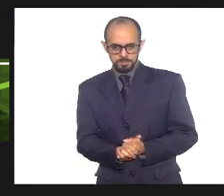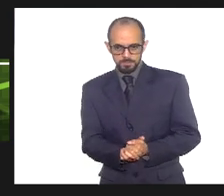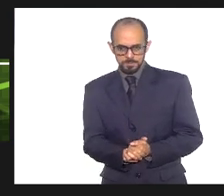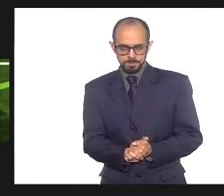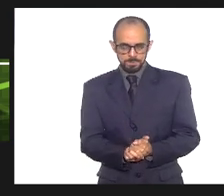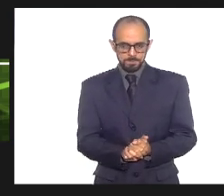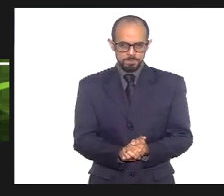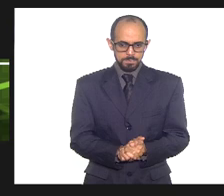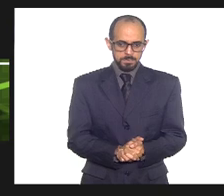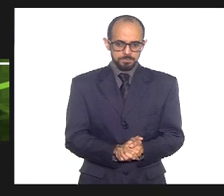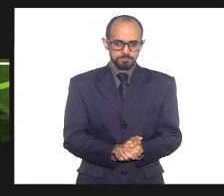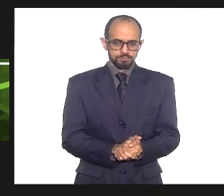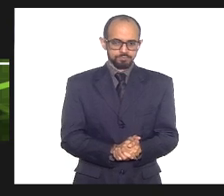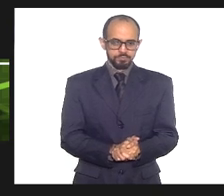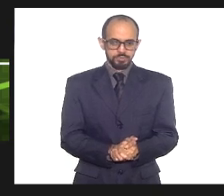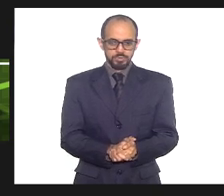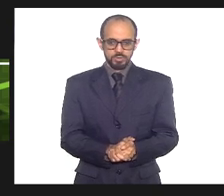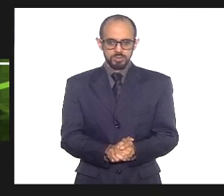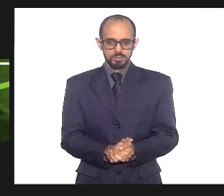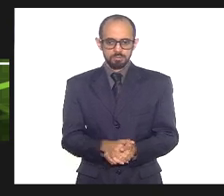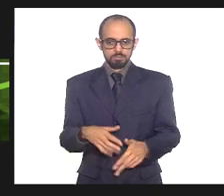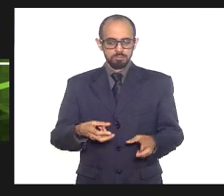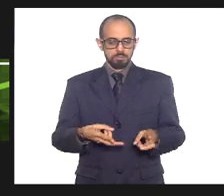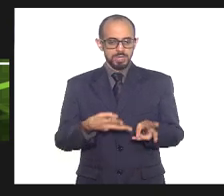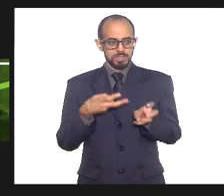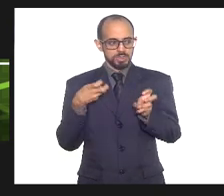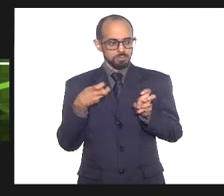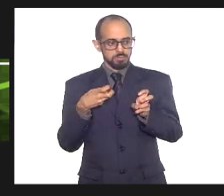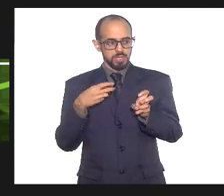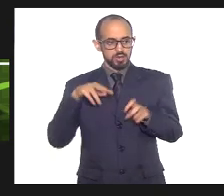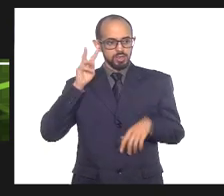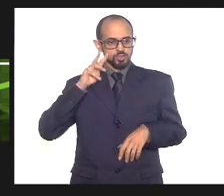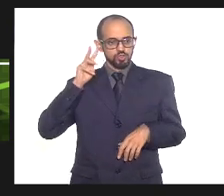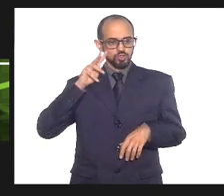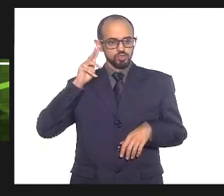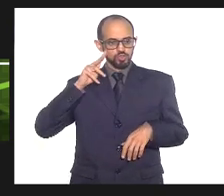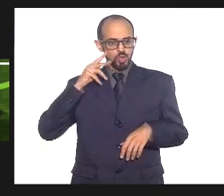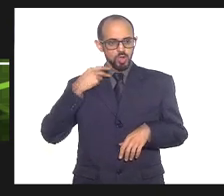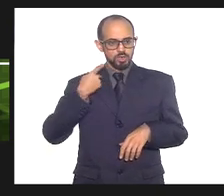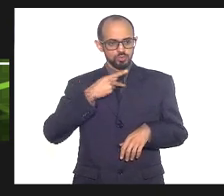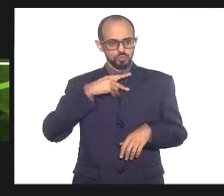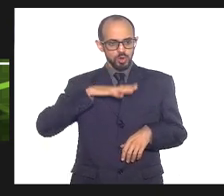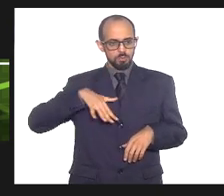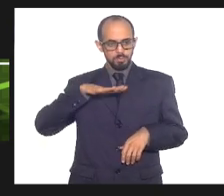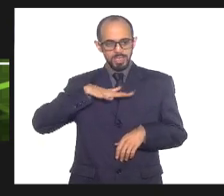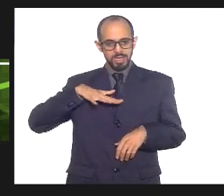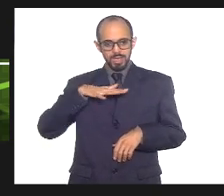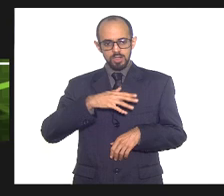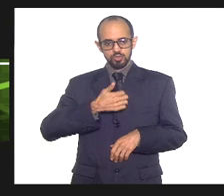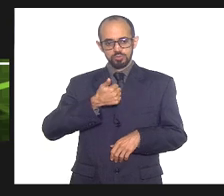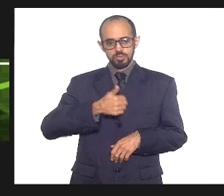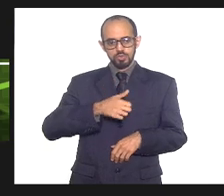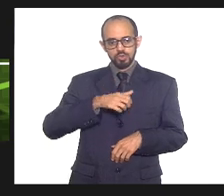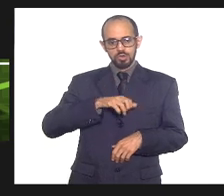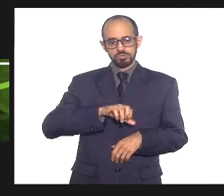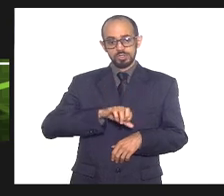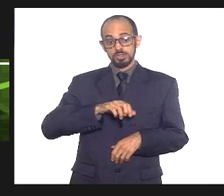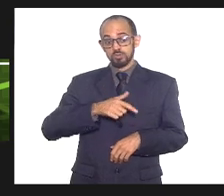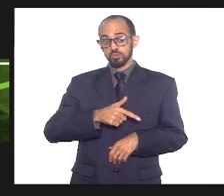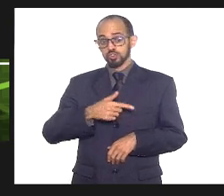Visto a sua história de operação em mercado de energia desde